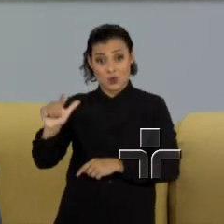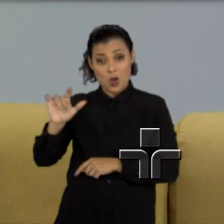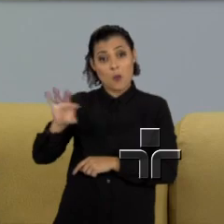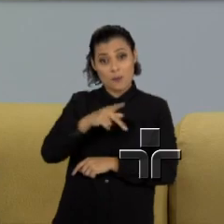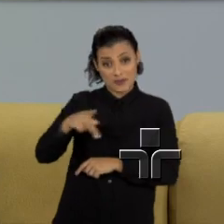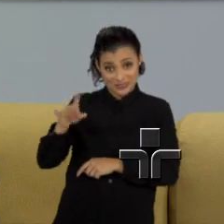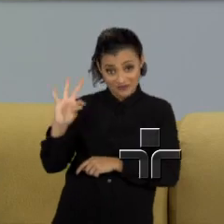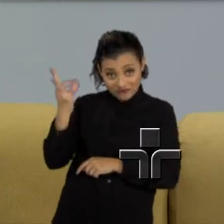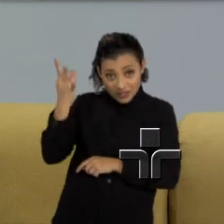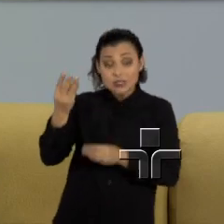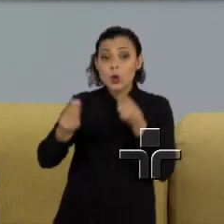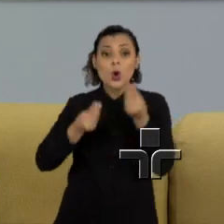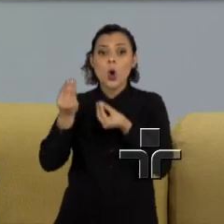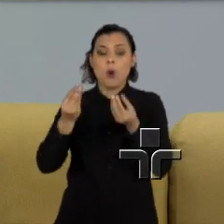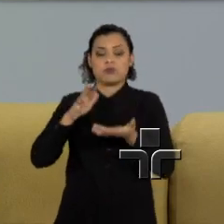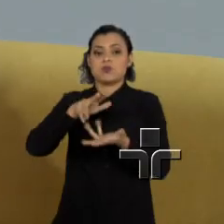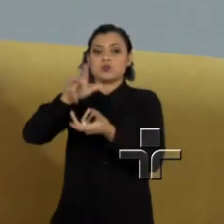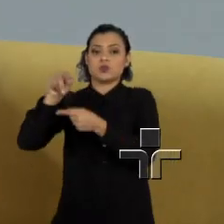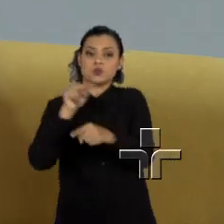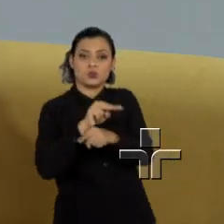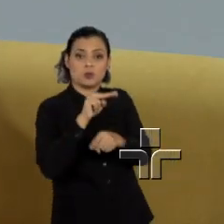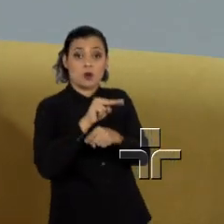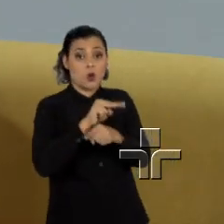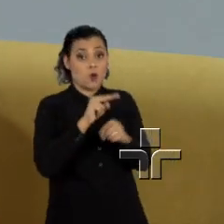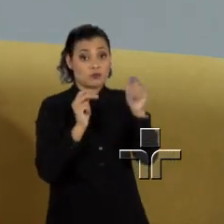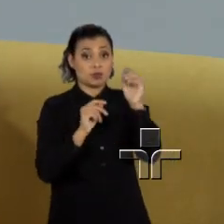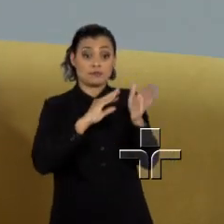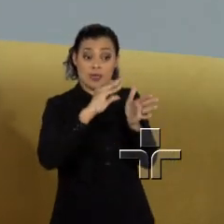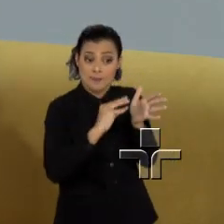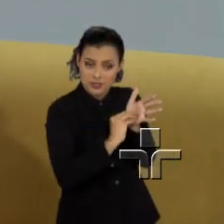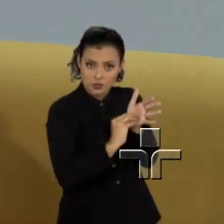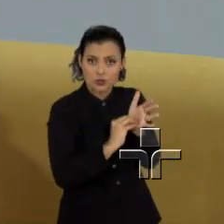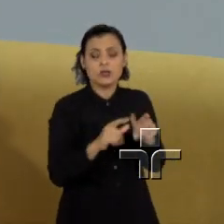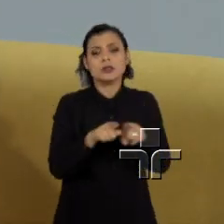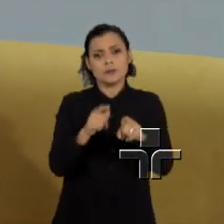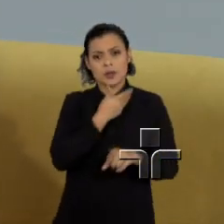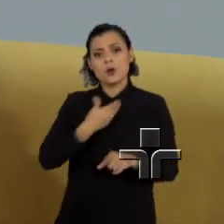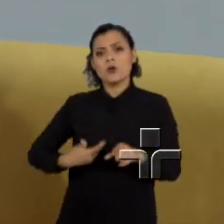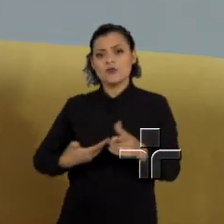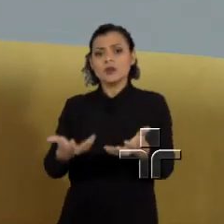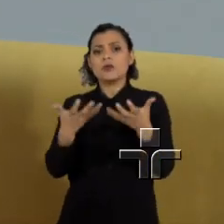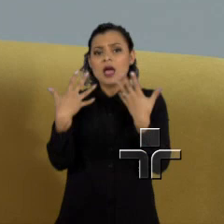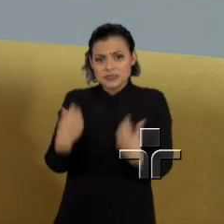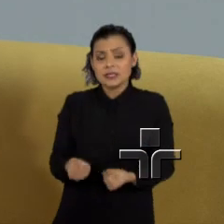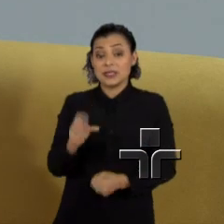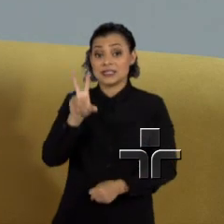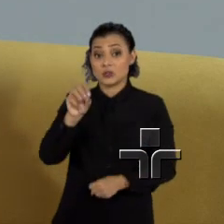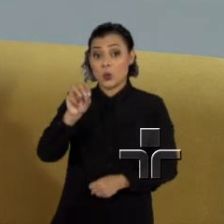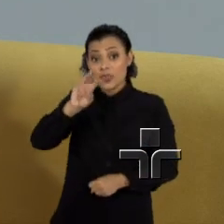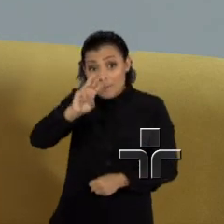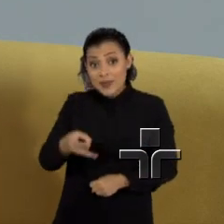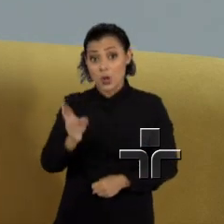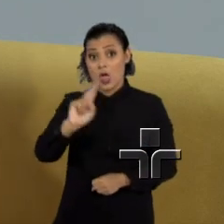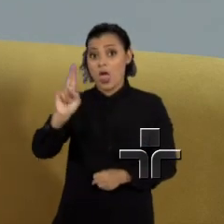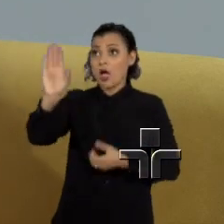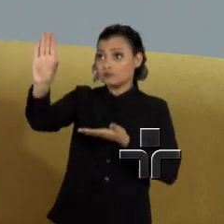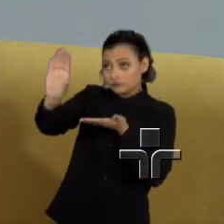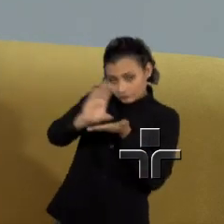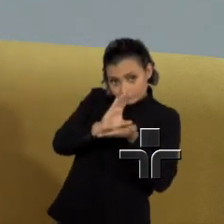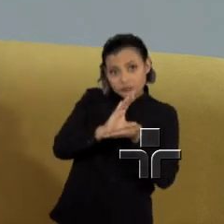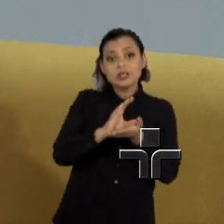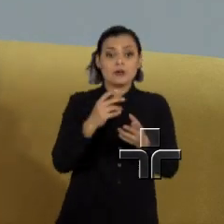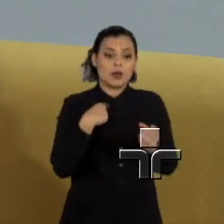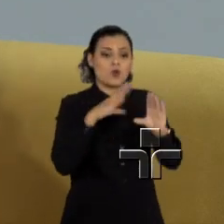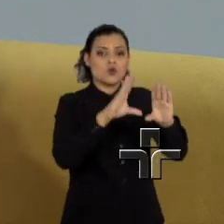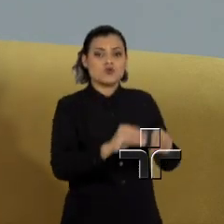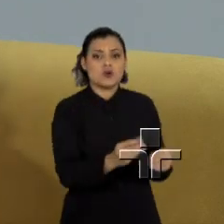sobre a internacionalização da Amazônia. E o governo decidiu aceitar a oferta de 50 milhões de reais para combater as queimadas, feita